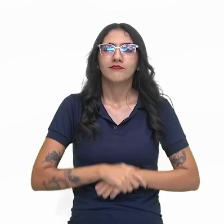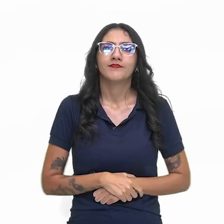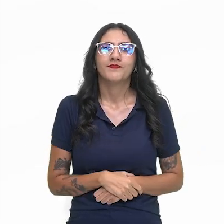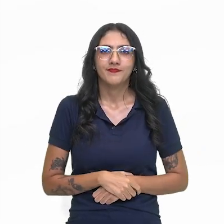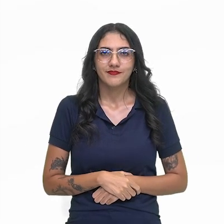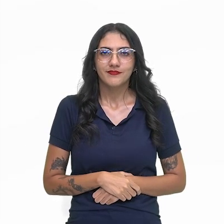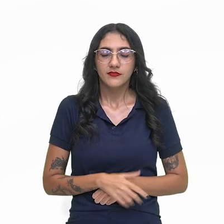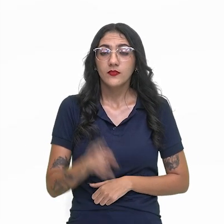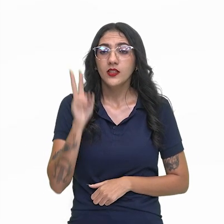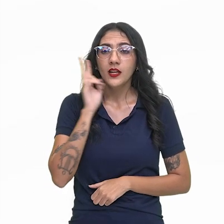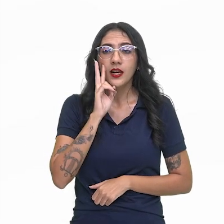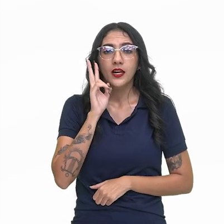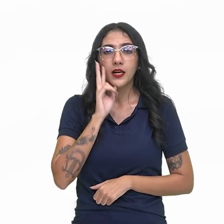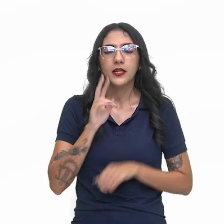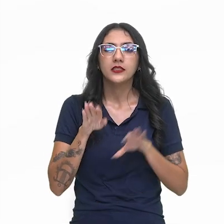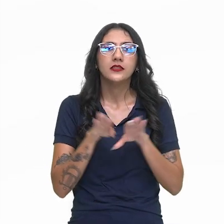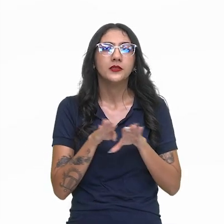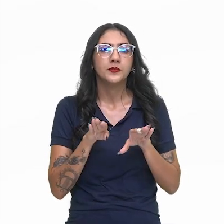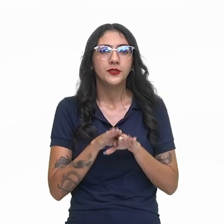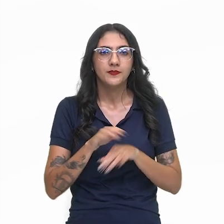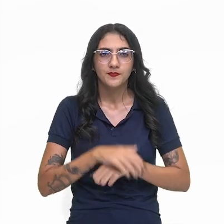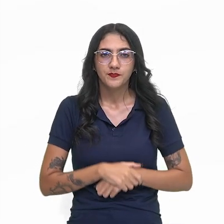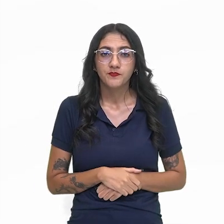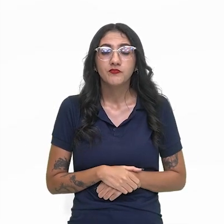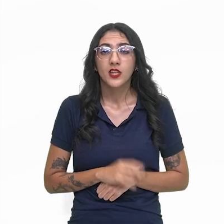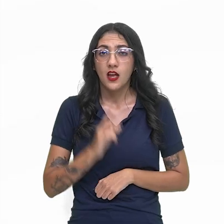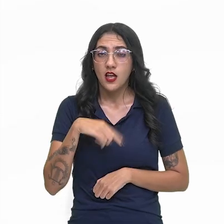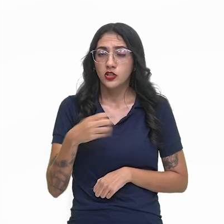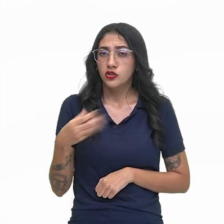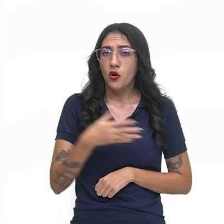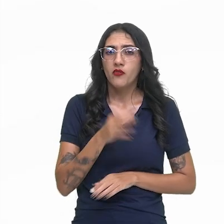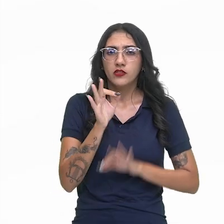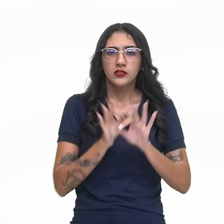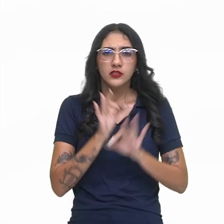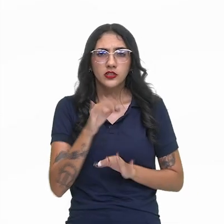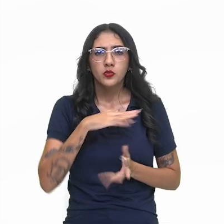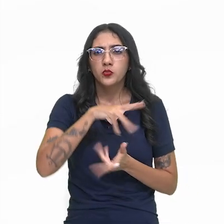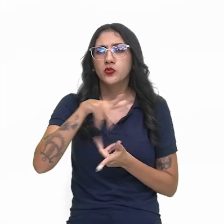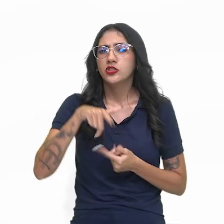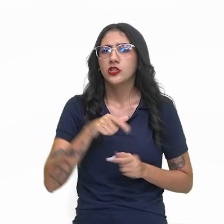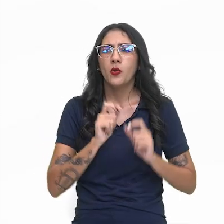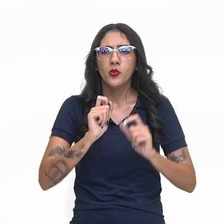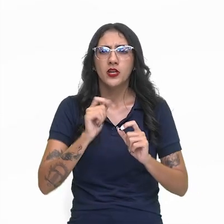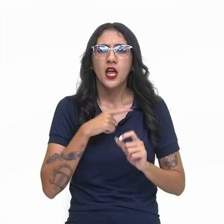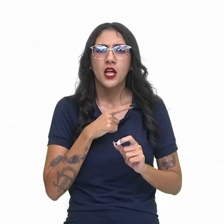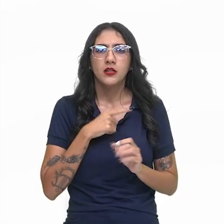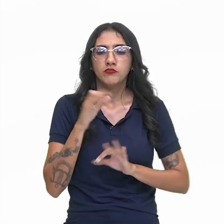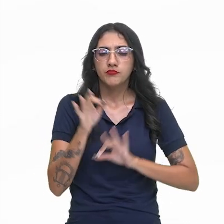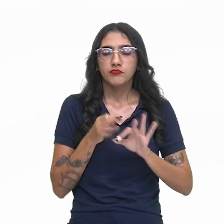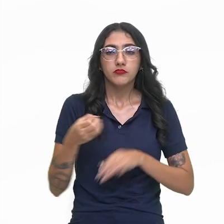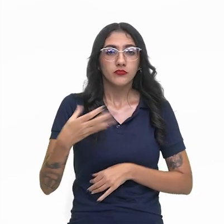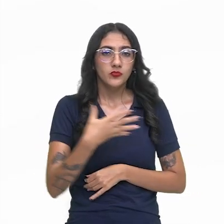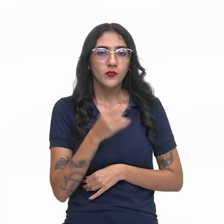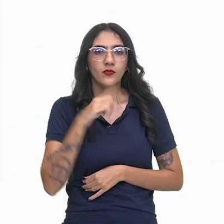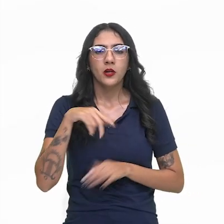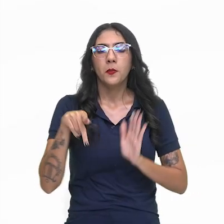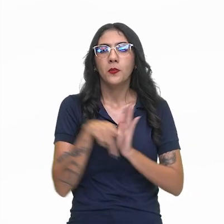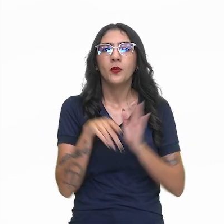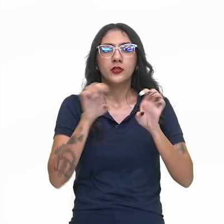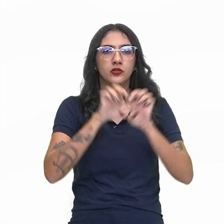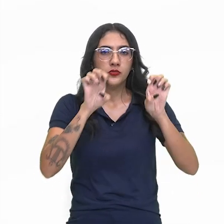Vale lembrar que a nova ordem mundial é o nome dado ao rearranjo da estrutura